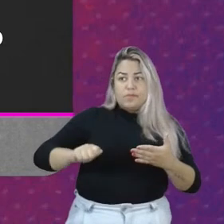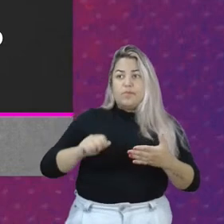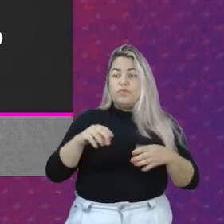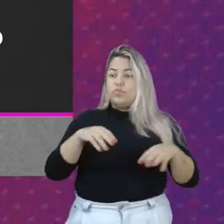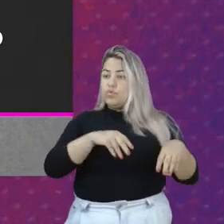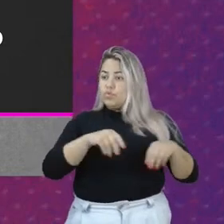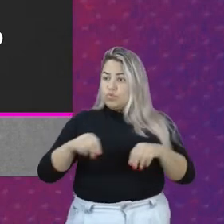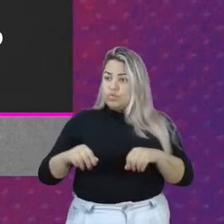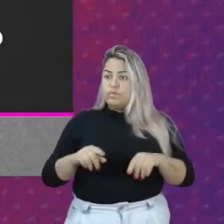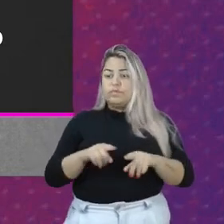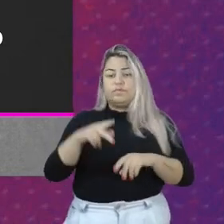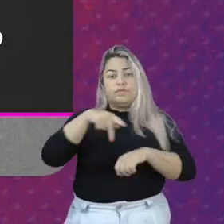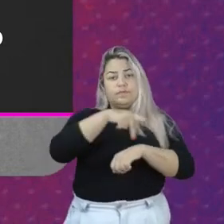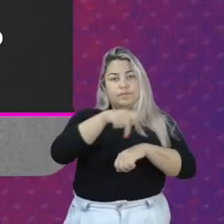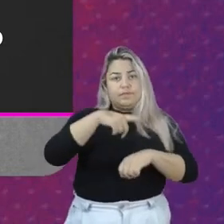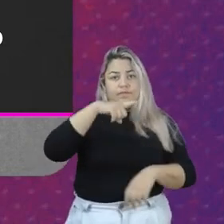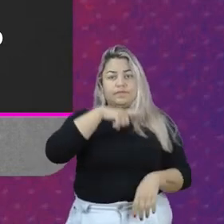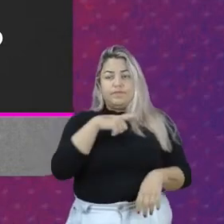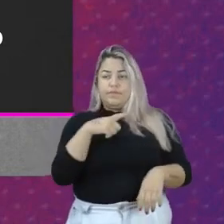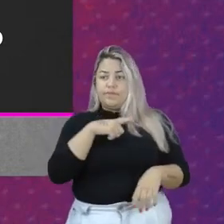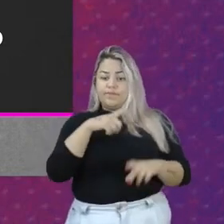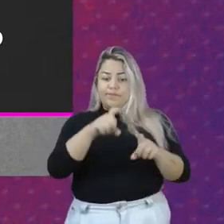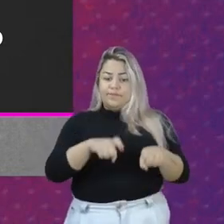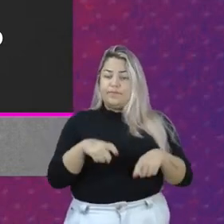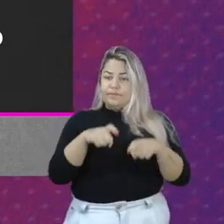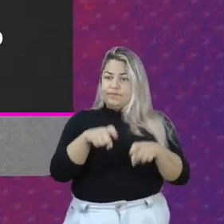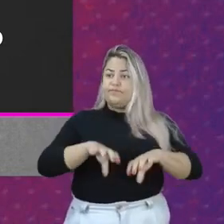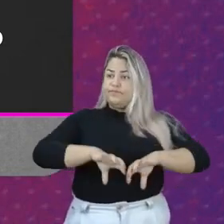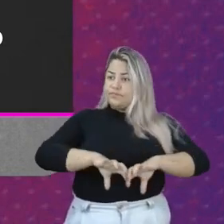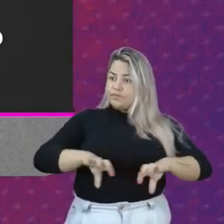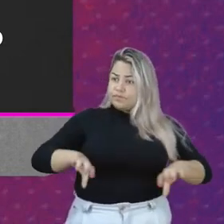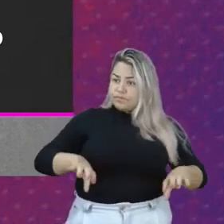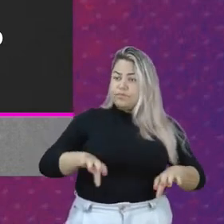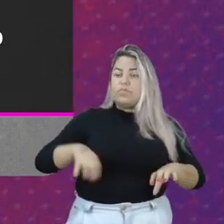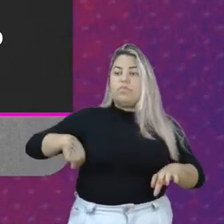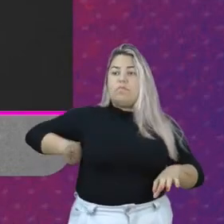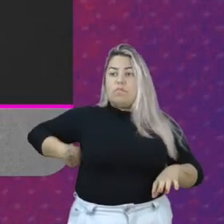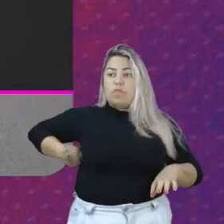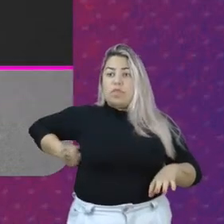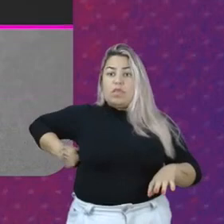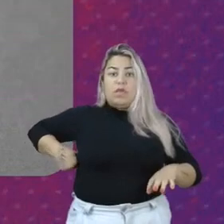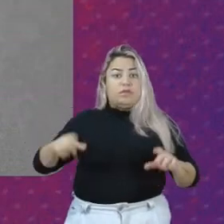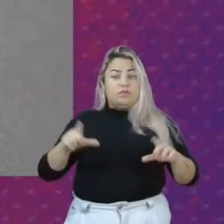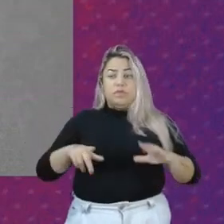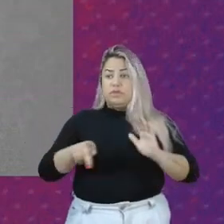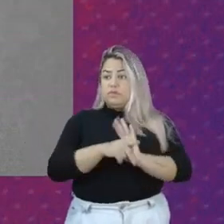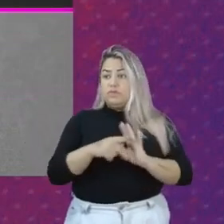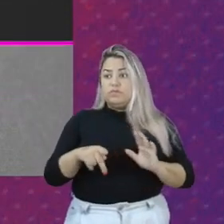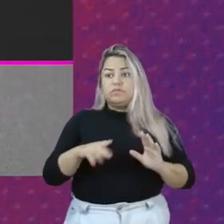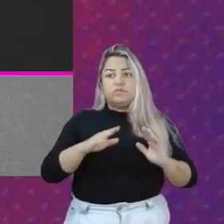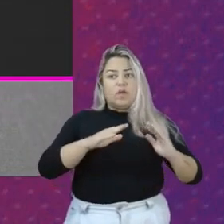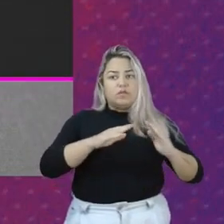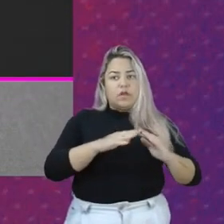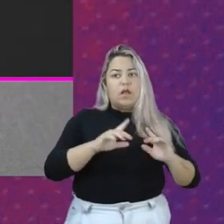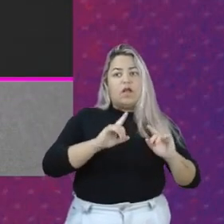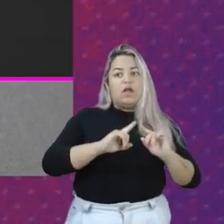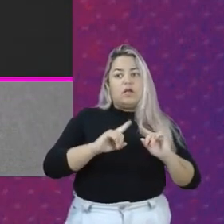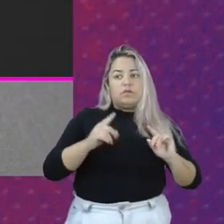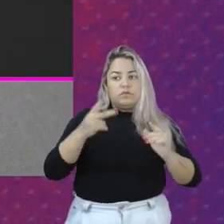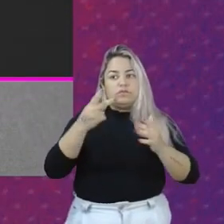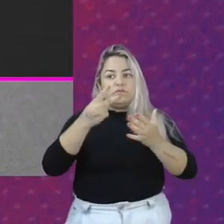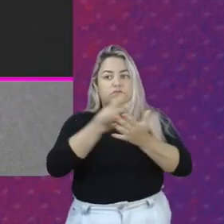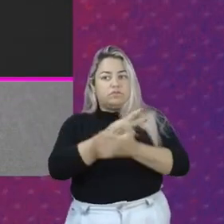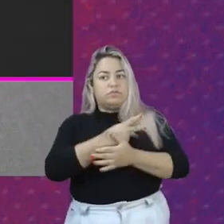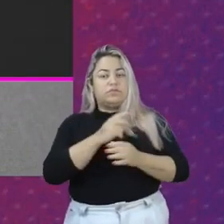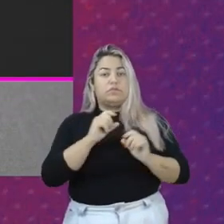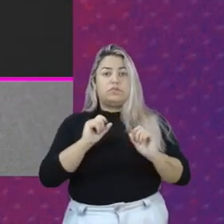país optou oficialmente por ter a zona rural dividida em latifúndios e não em pequenas propriedades. A consequência